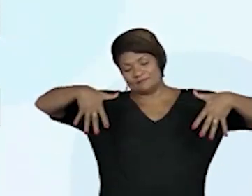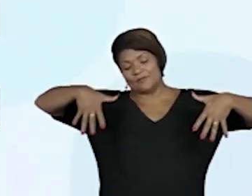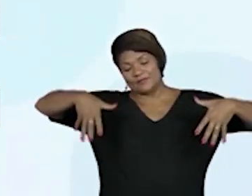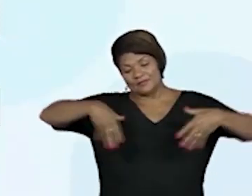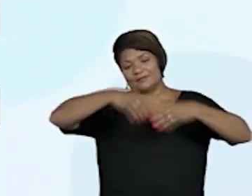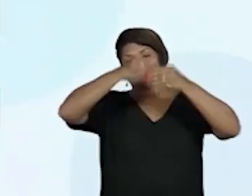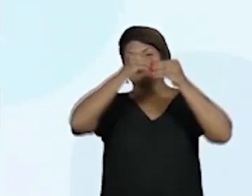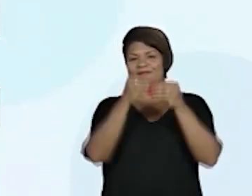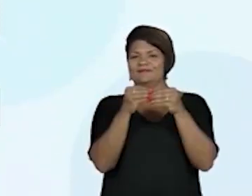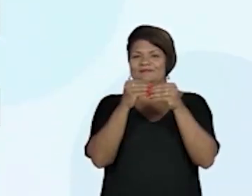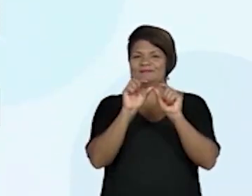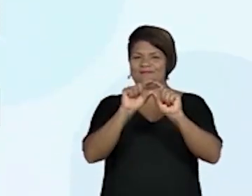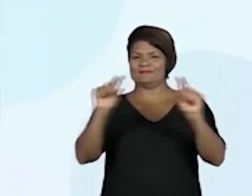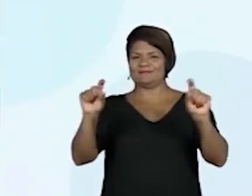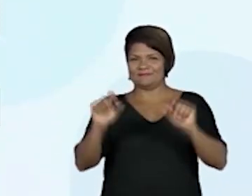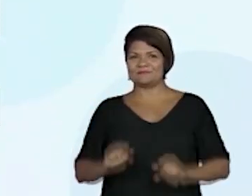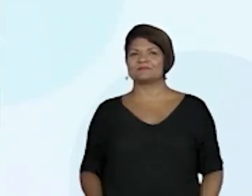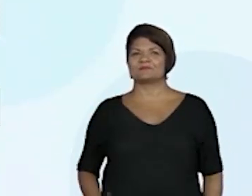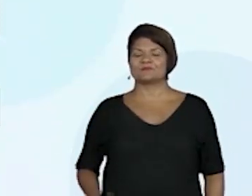501,